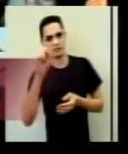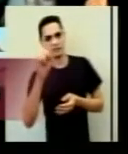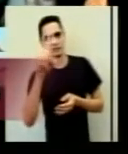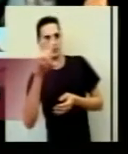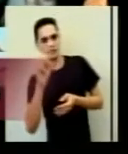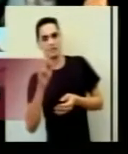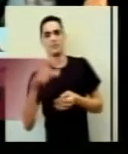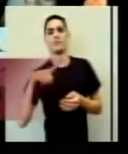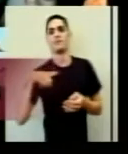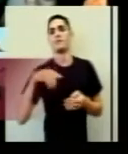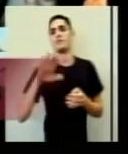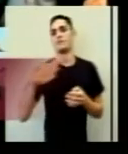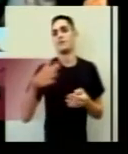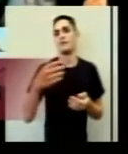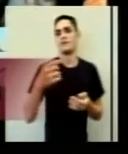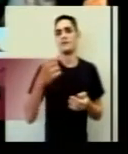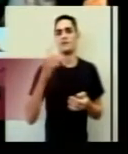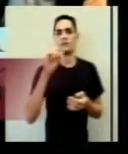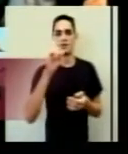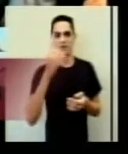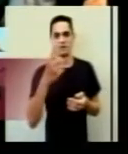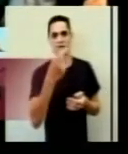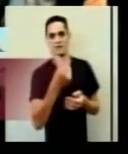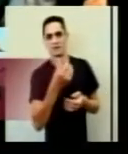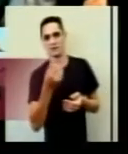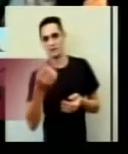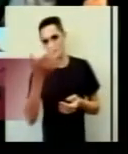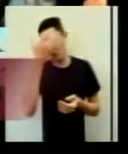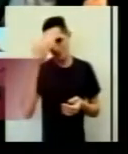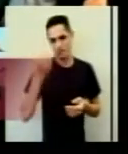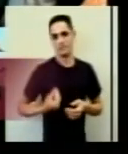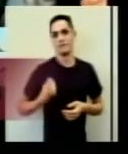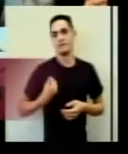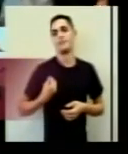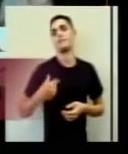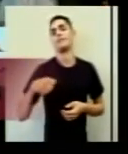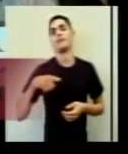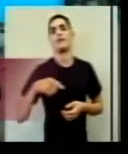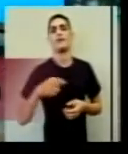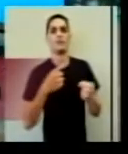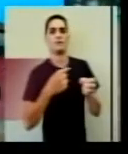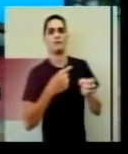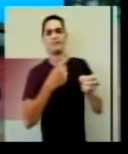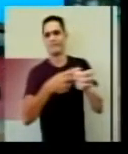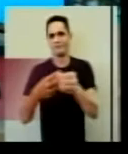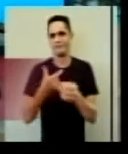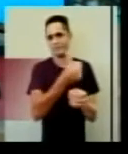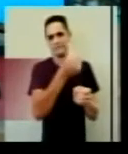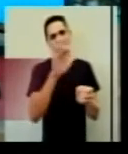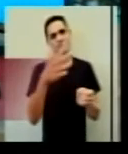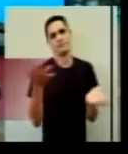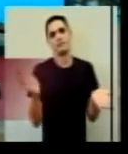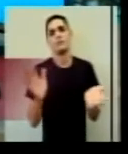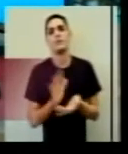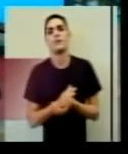muito parecido com a região DRS 15, que tem 1.600 habitantes e